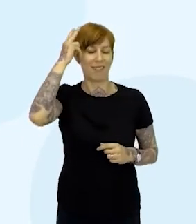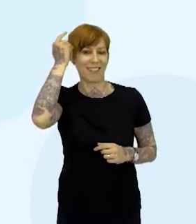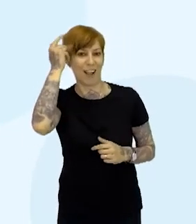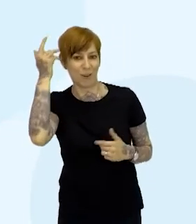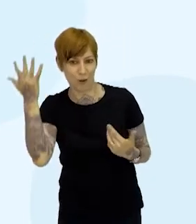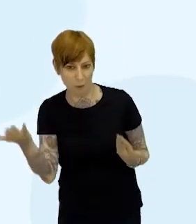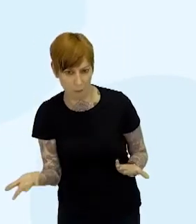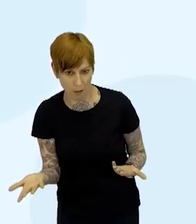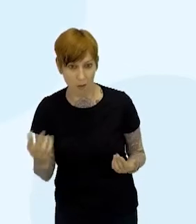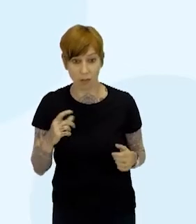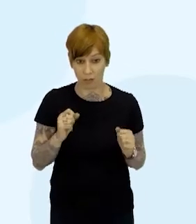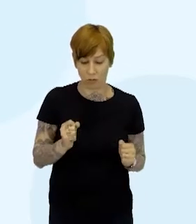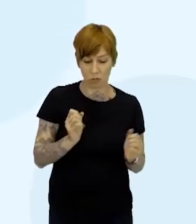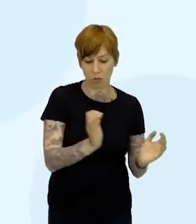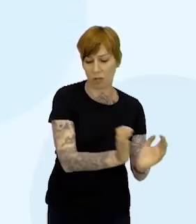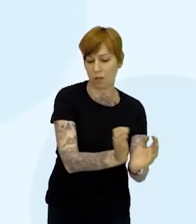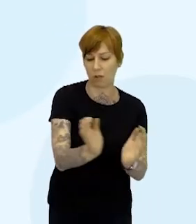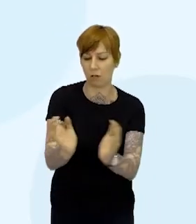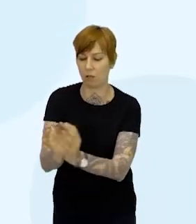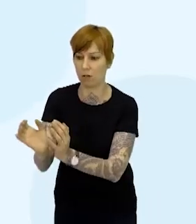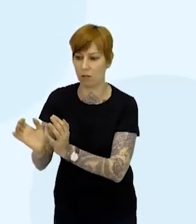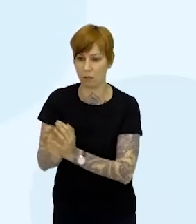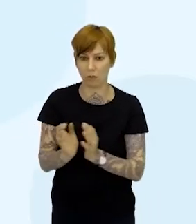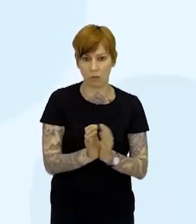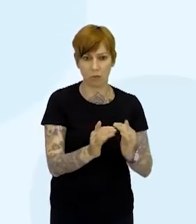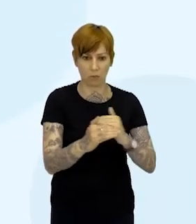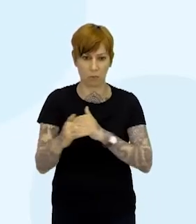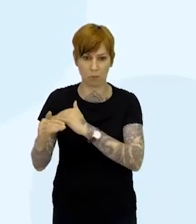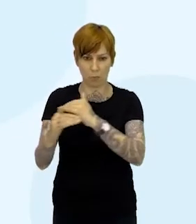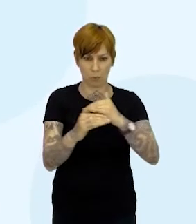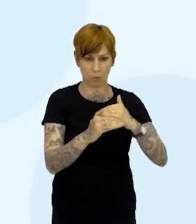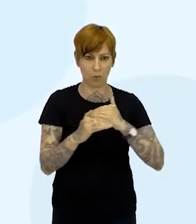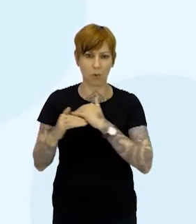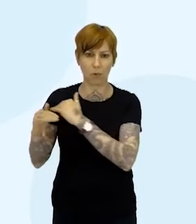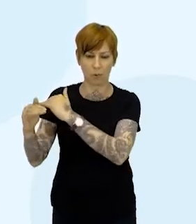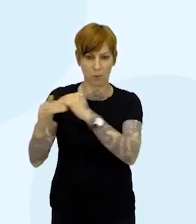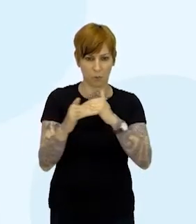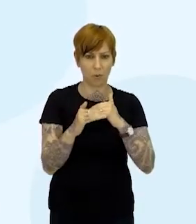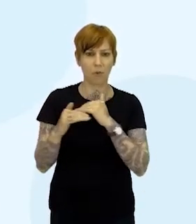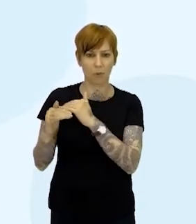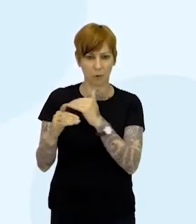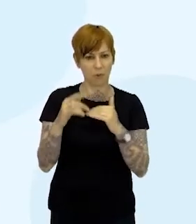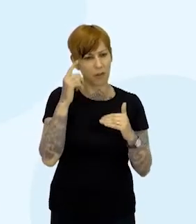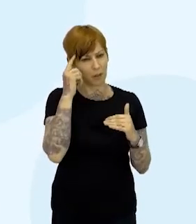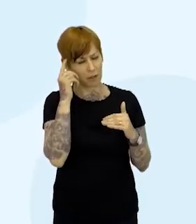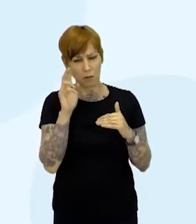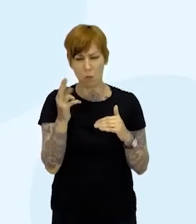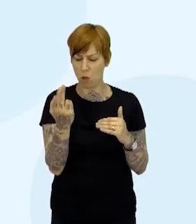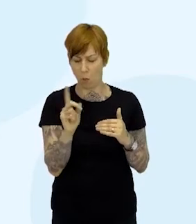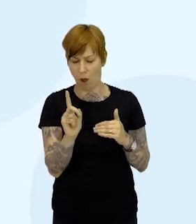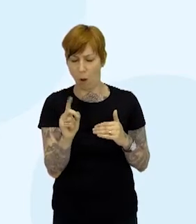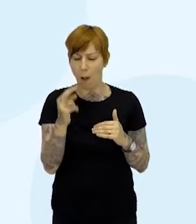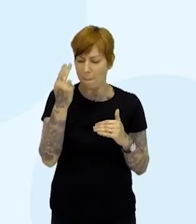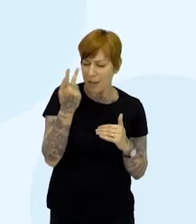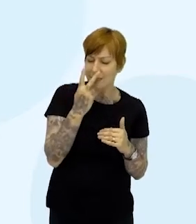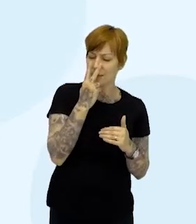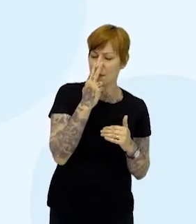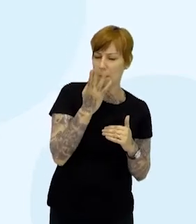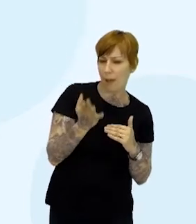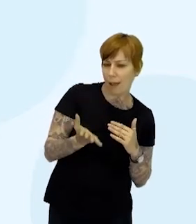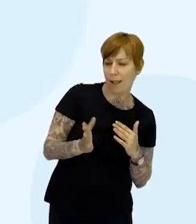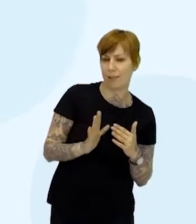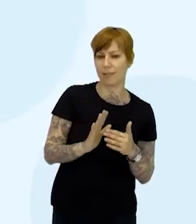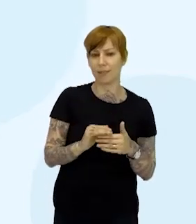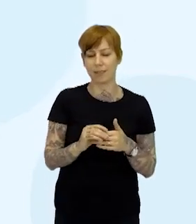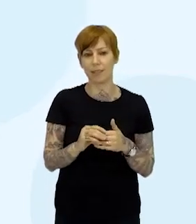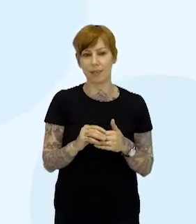criando grupos hegemônicos, que é todo mundo com posicionamentos parecidos. Igual ninguém vai ser, mas muito parecidos. Né? Como